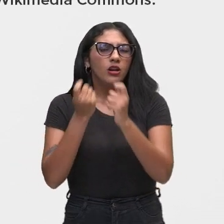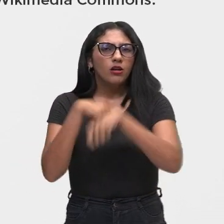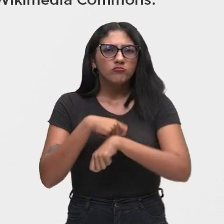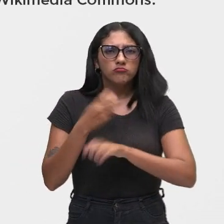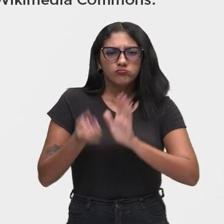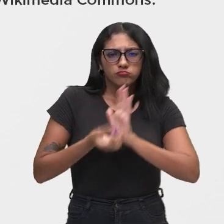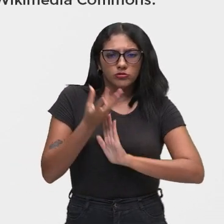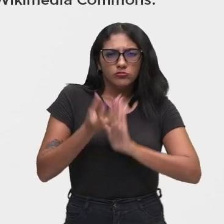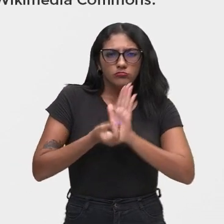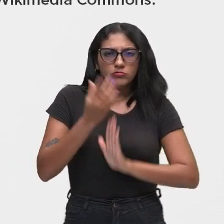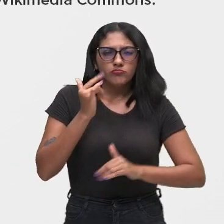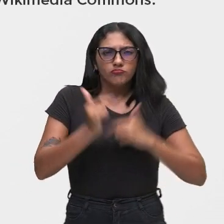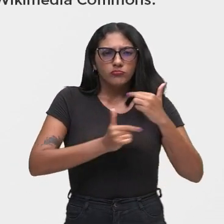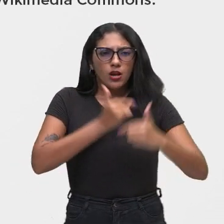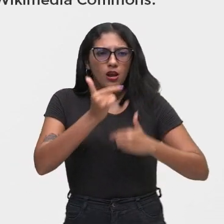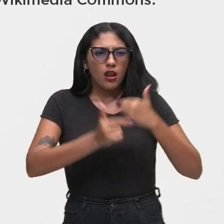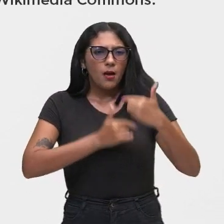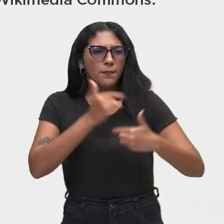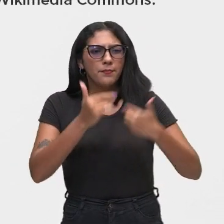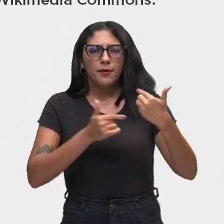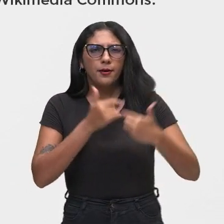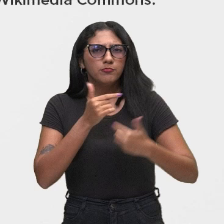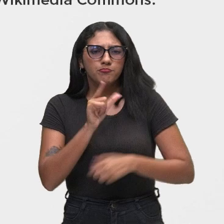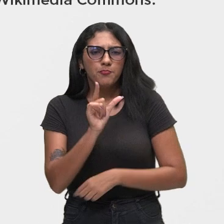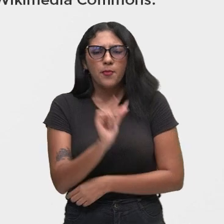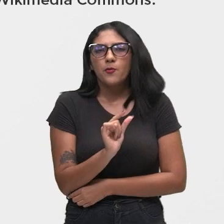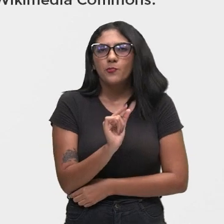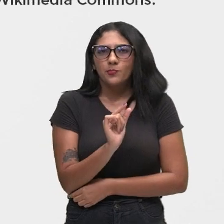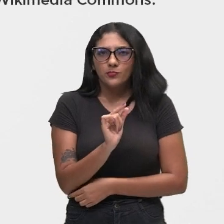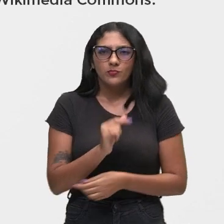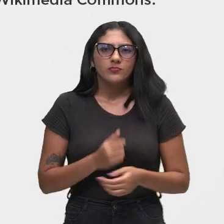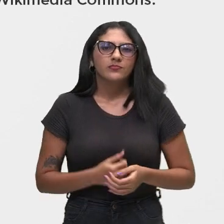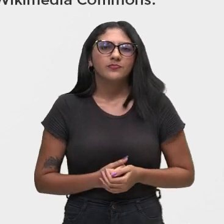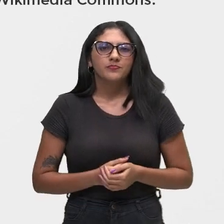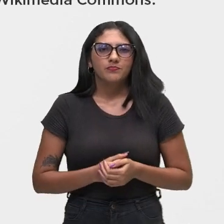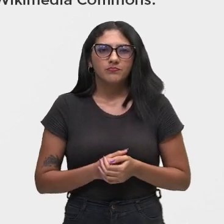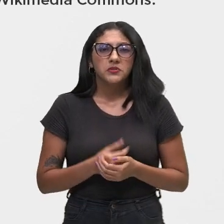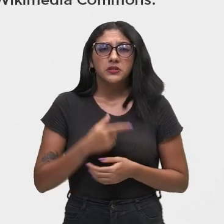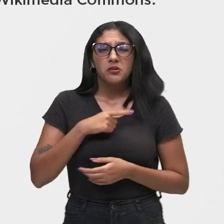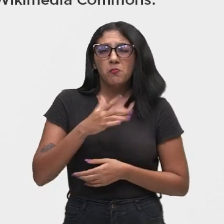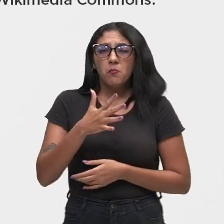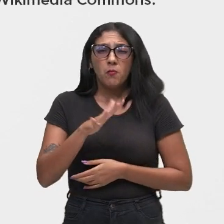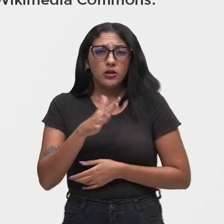trabalho relativamente pequeno. E aí foi por volta de